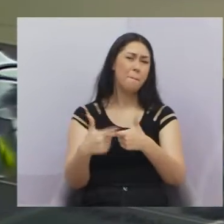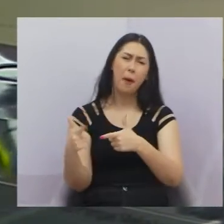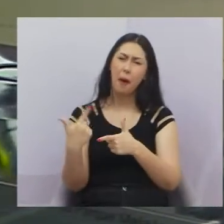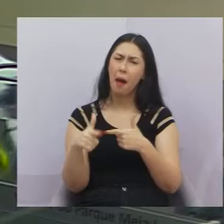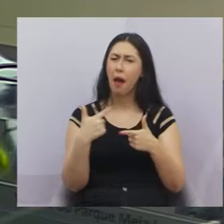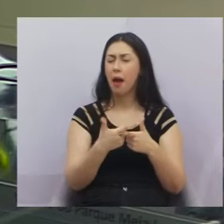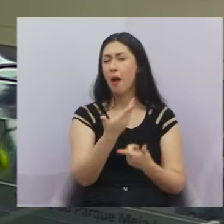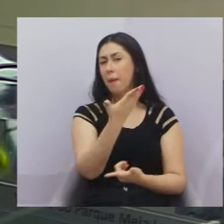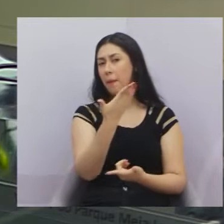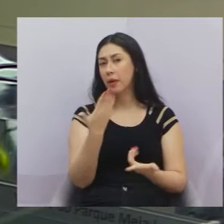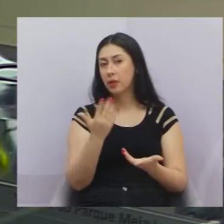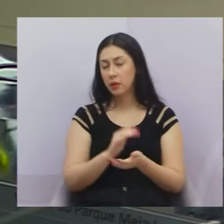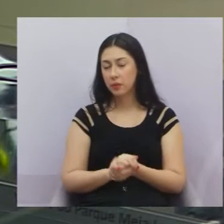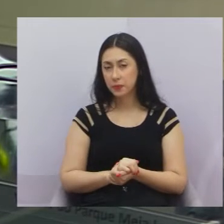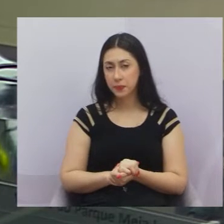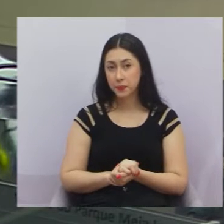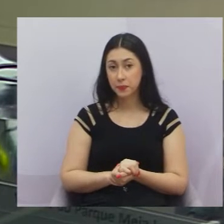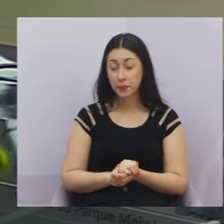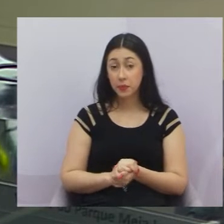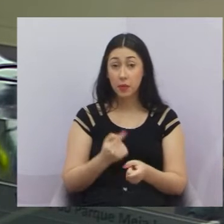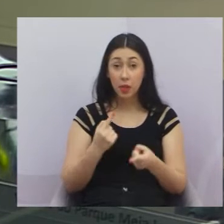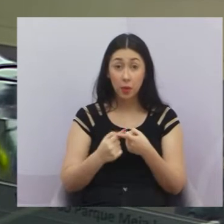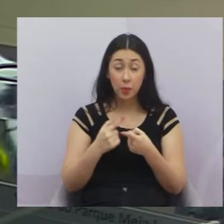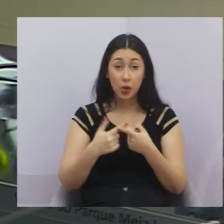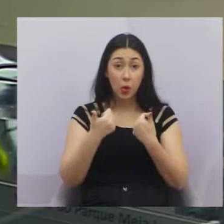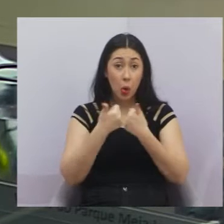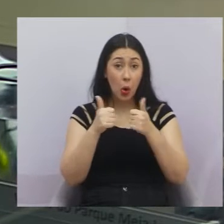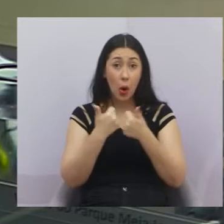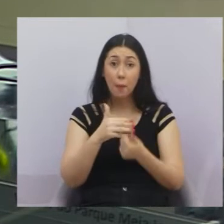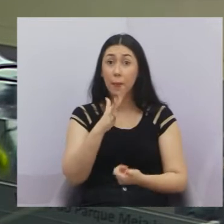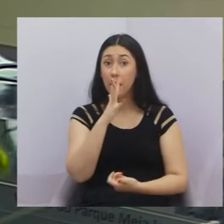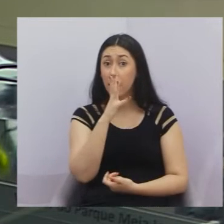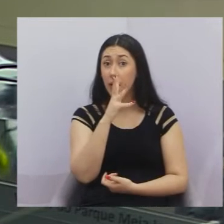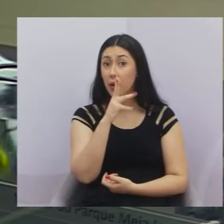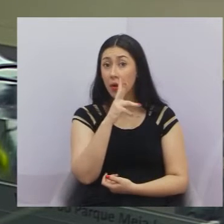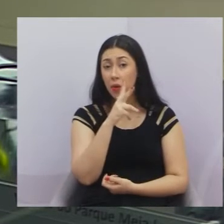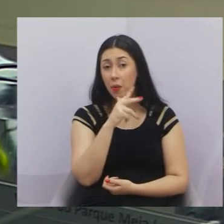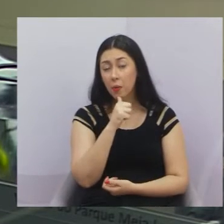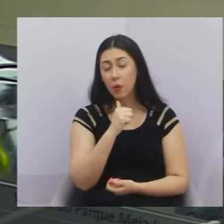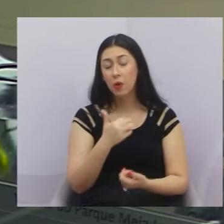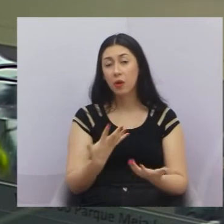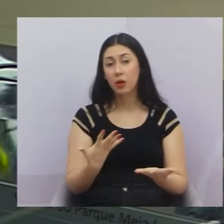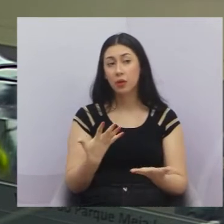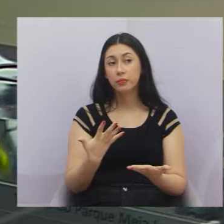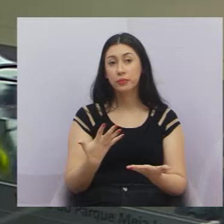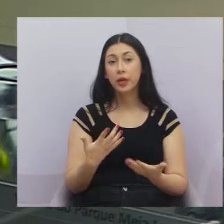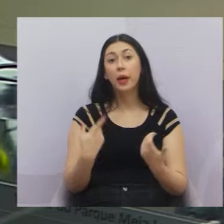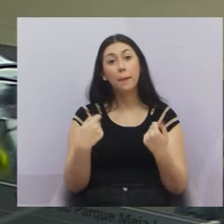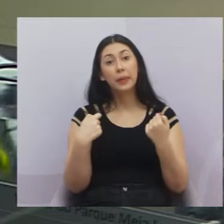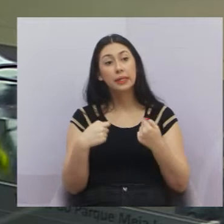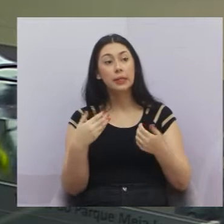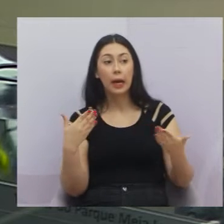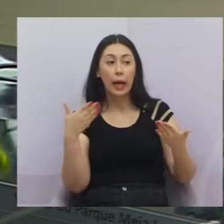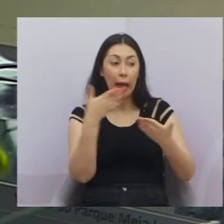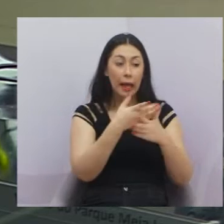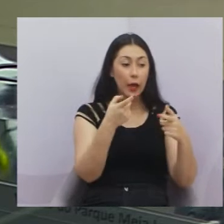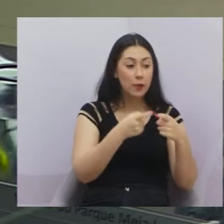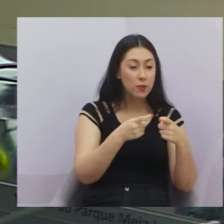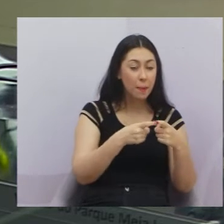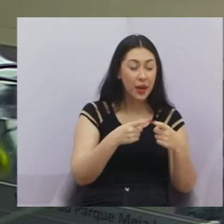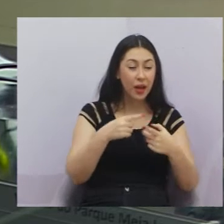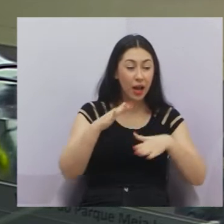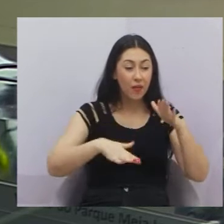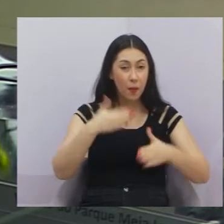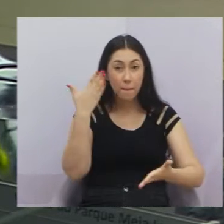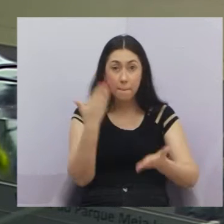bairro Santo Antônio, em Maria Amélia. Porque o ônibus demora demais. Aí tem que vir no médico, perde o médico aqui